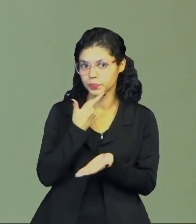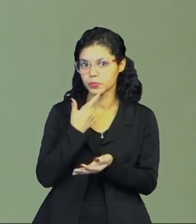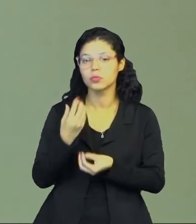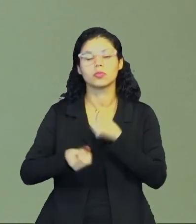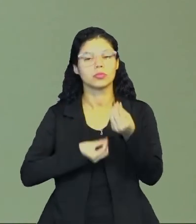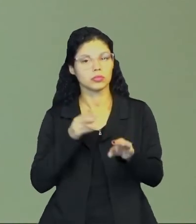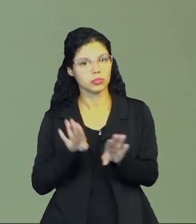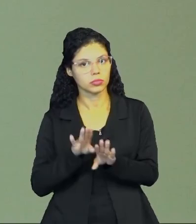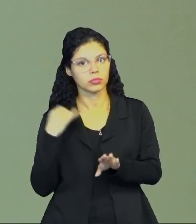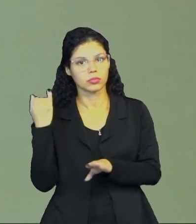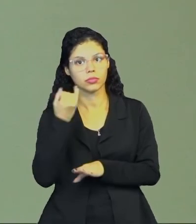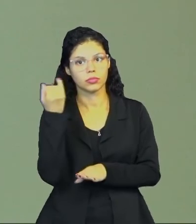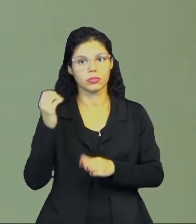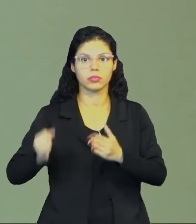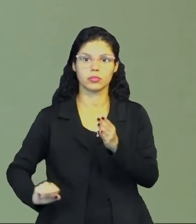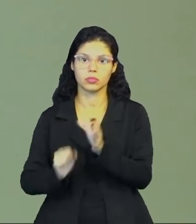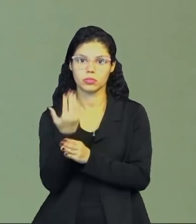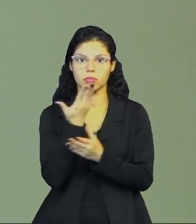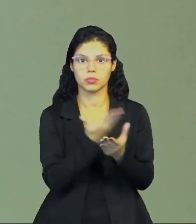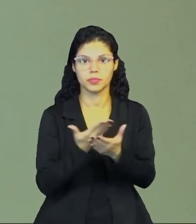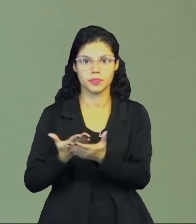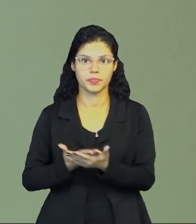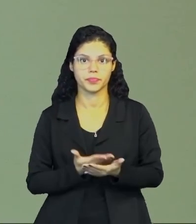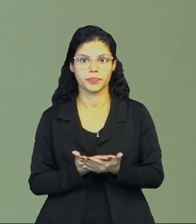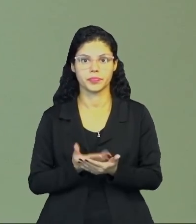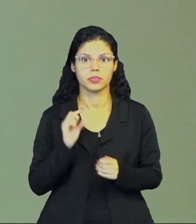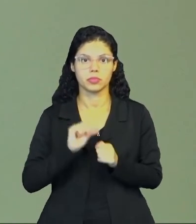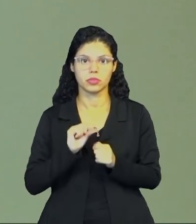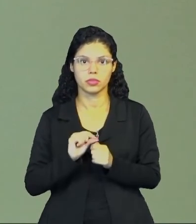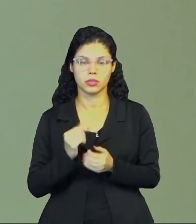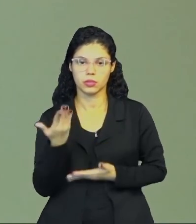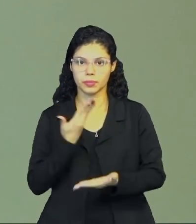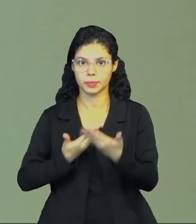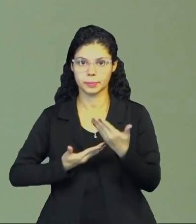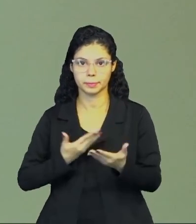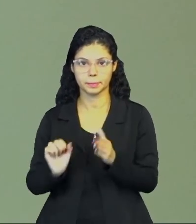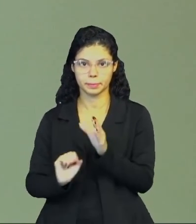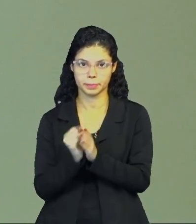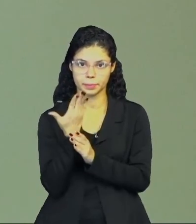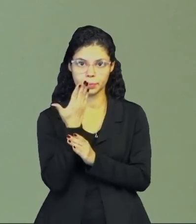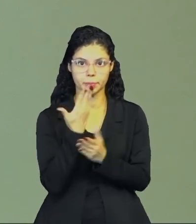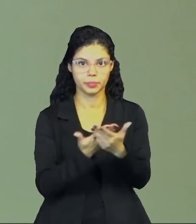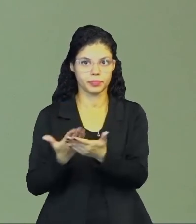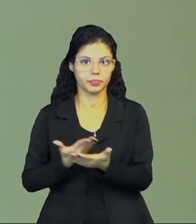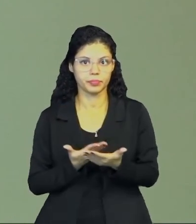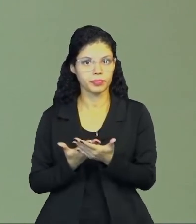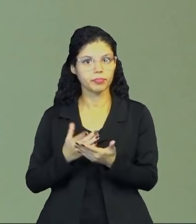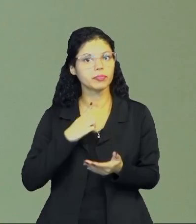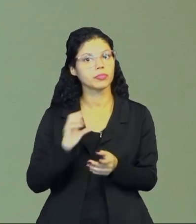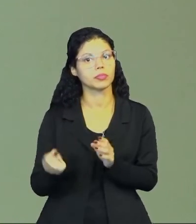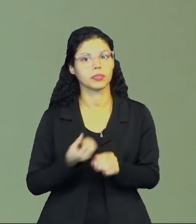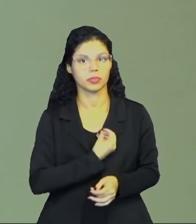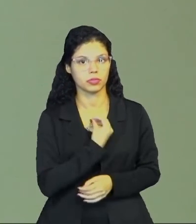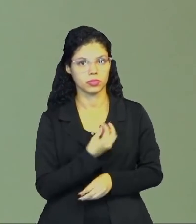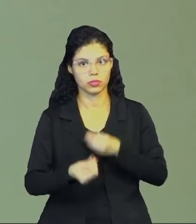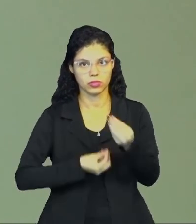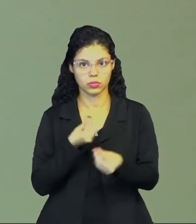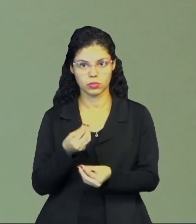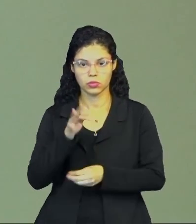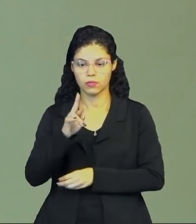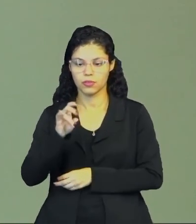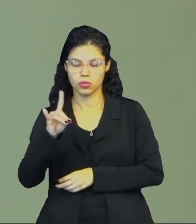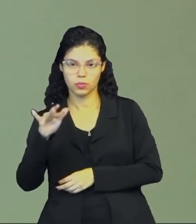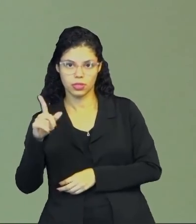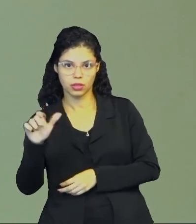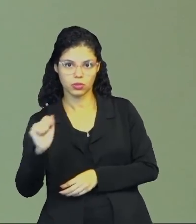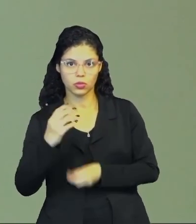como para a importância ecológica. Na ecológica, elas fazem uma chamada relações ecológicas, que é importante para a vida tanto do fitoplâncton como